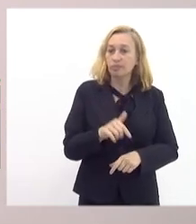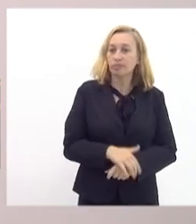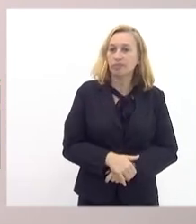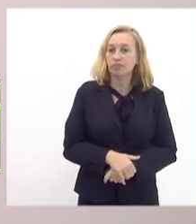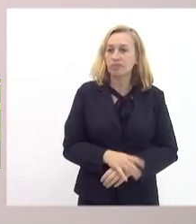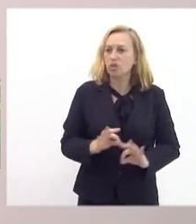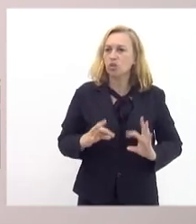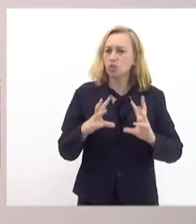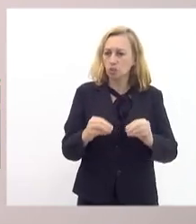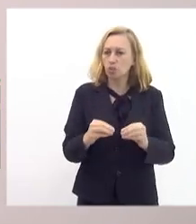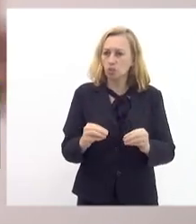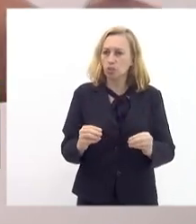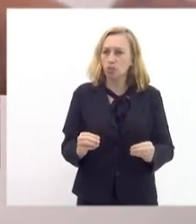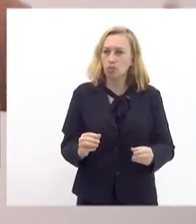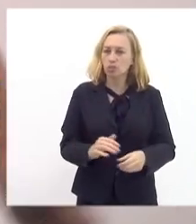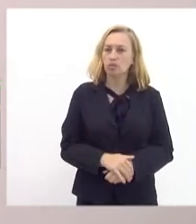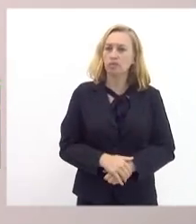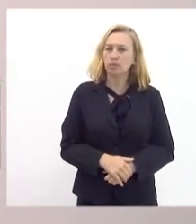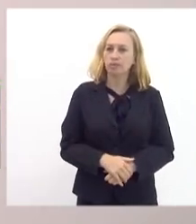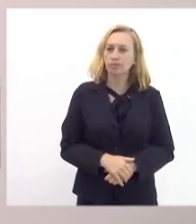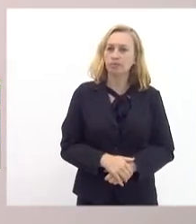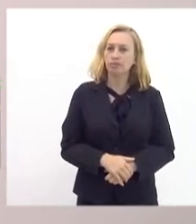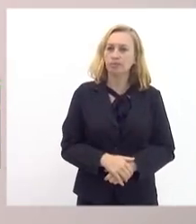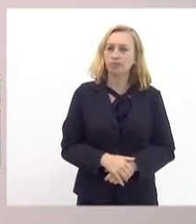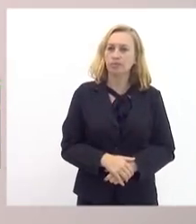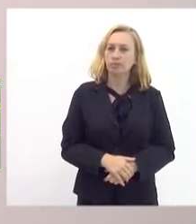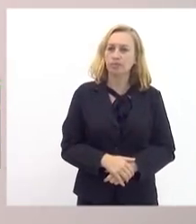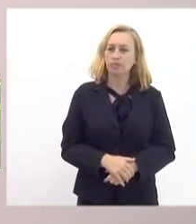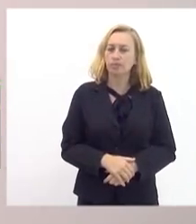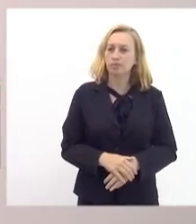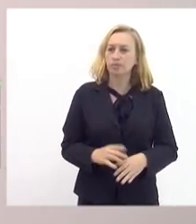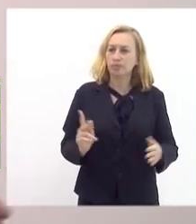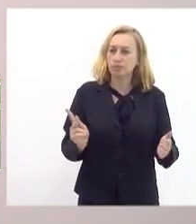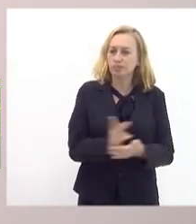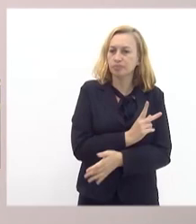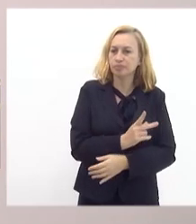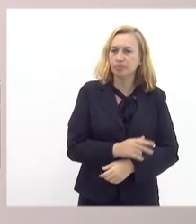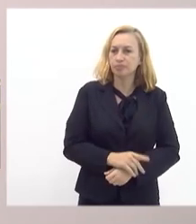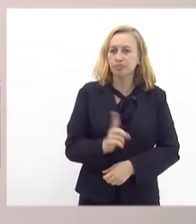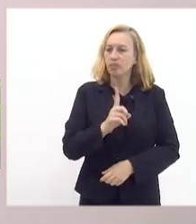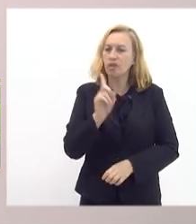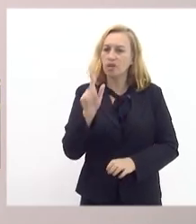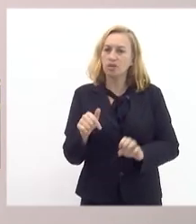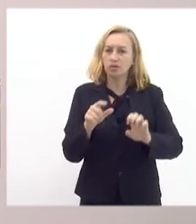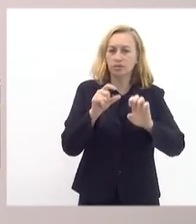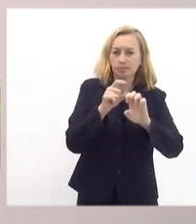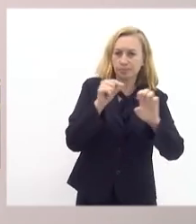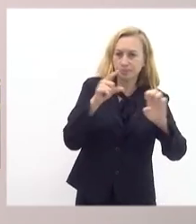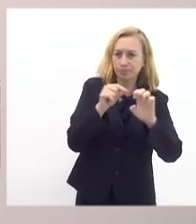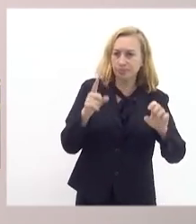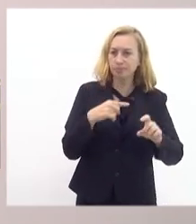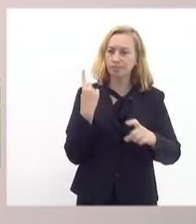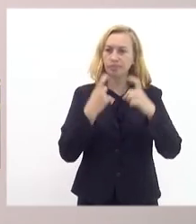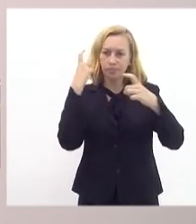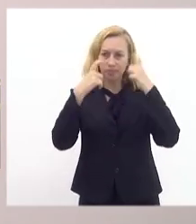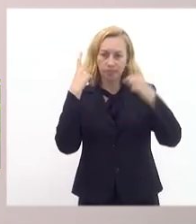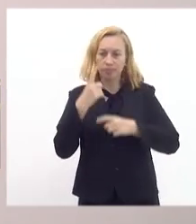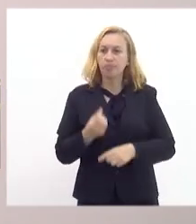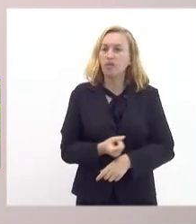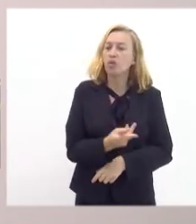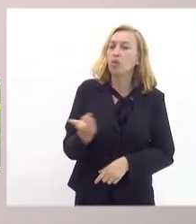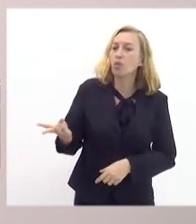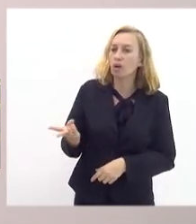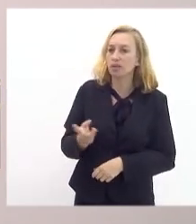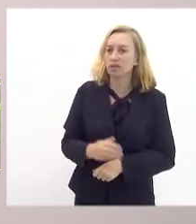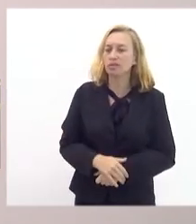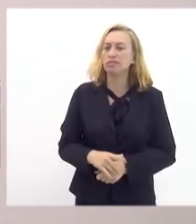que vem tudo a moda Vamos embora porque não é só o empreendimento que está preocupado é o quanto o